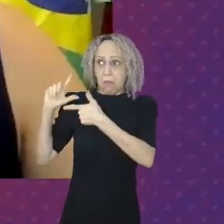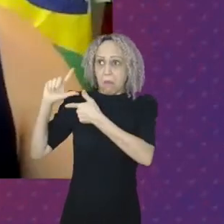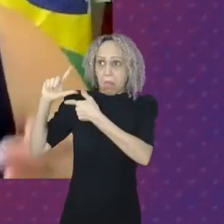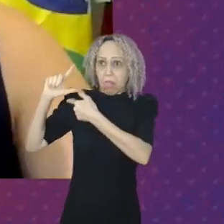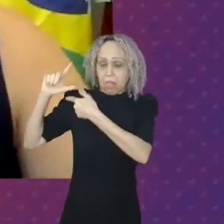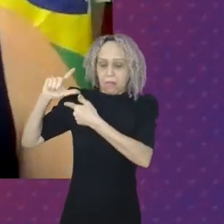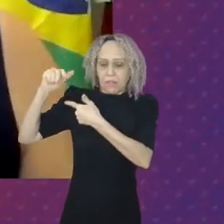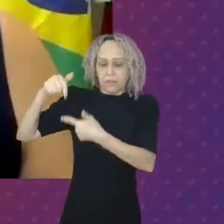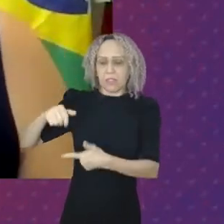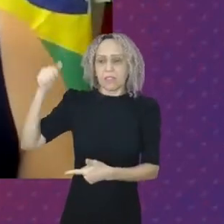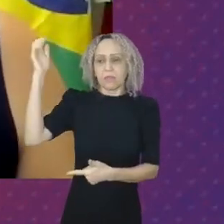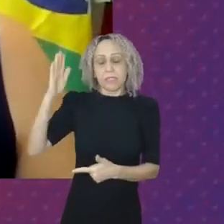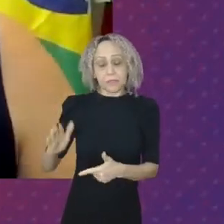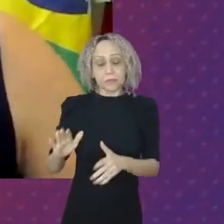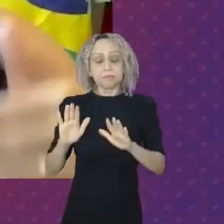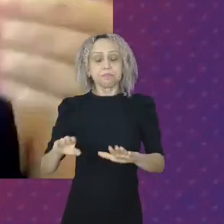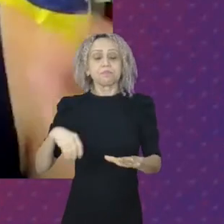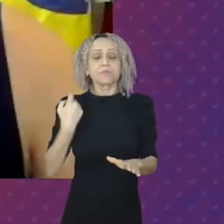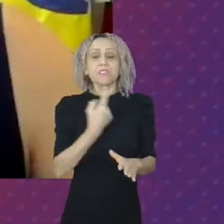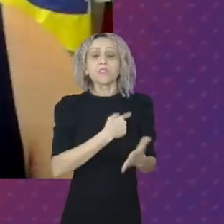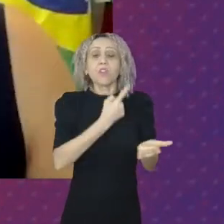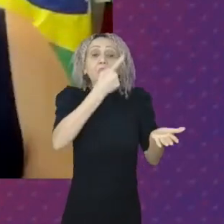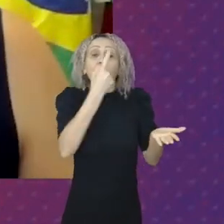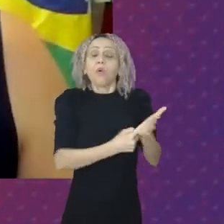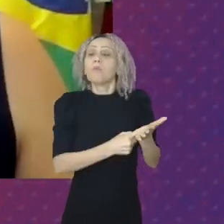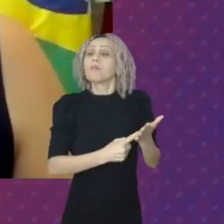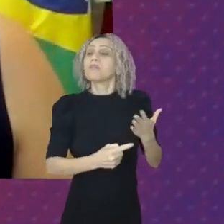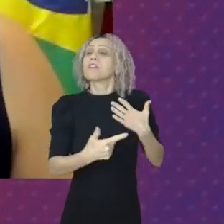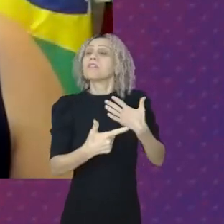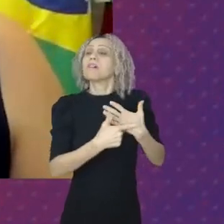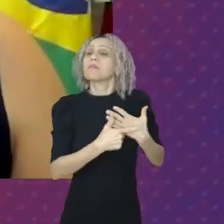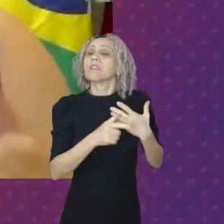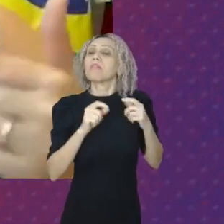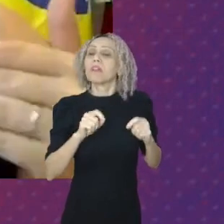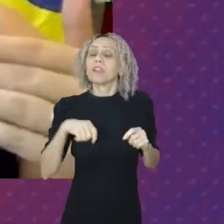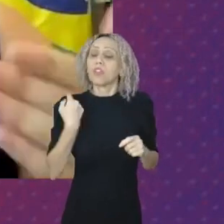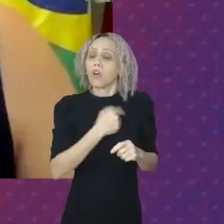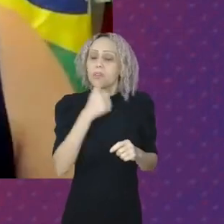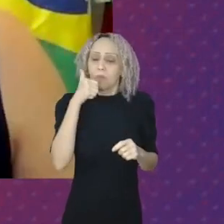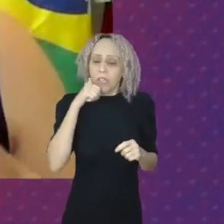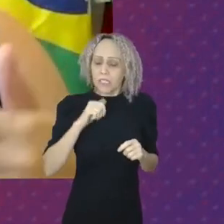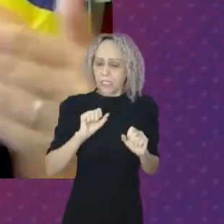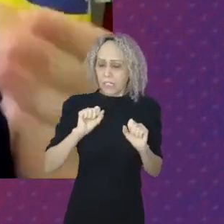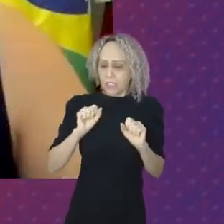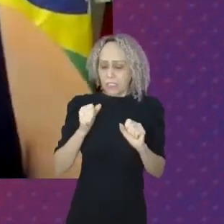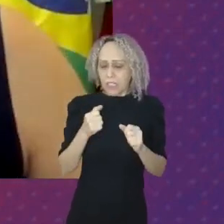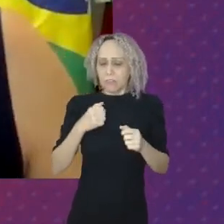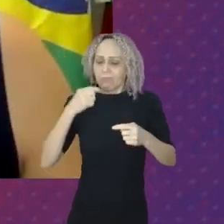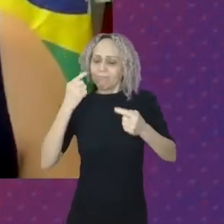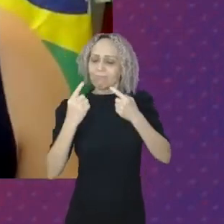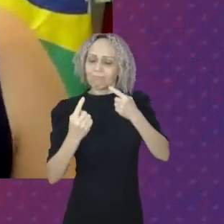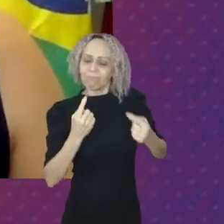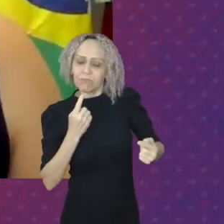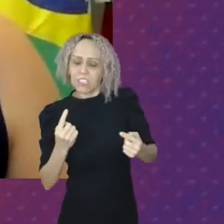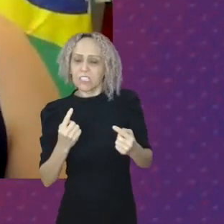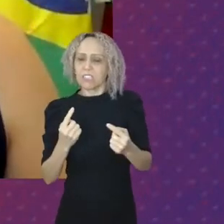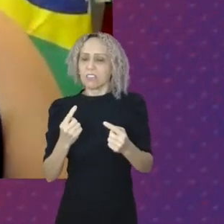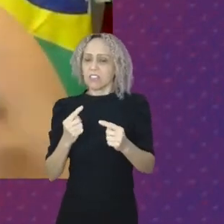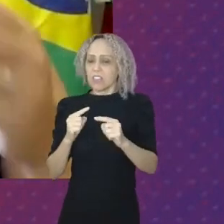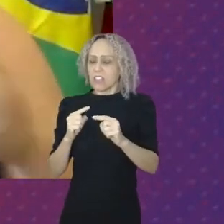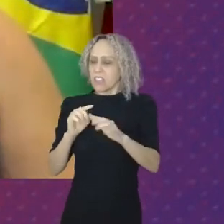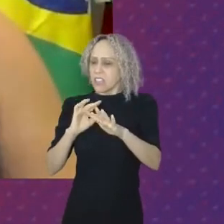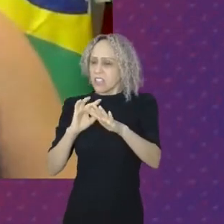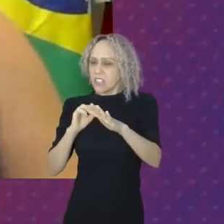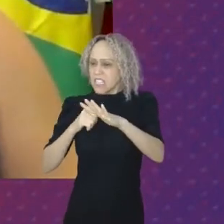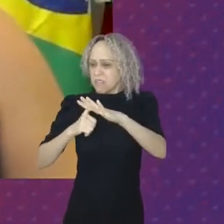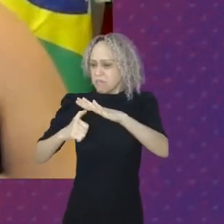de frente da defesa da democracia, no combate às pautas, à narrativa, às fake news conservadoras,